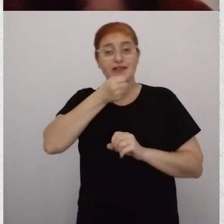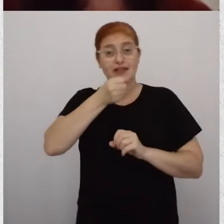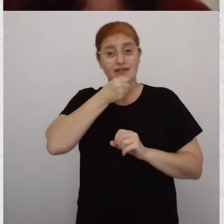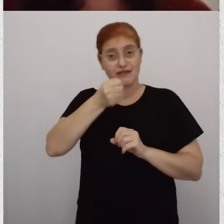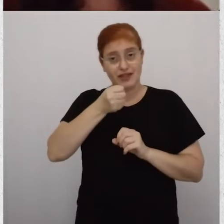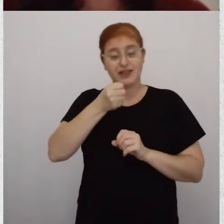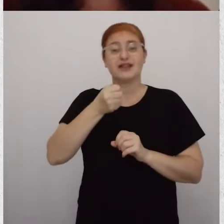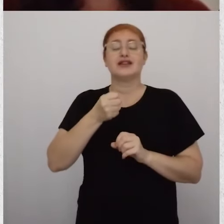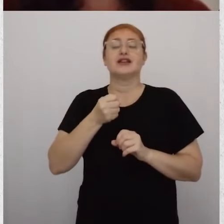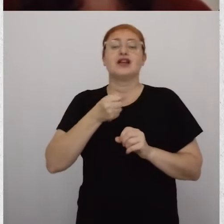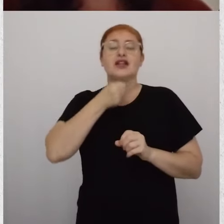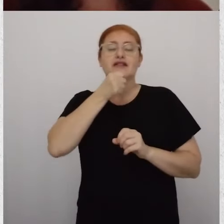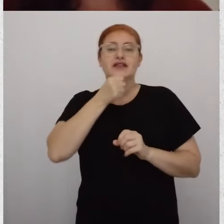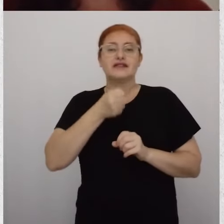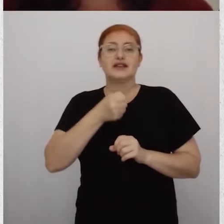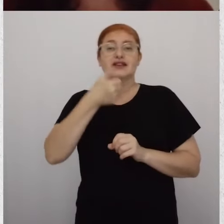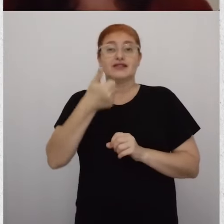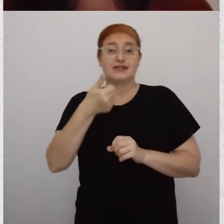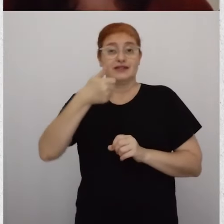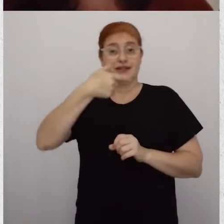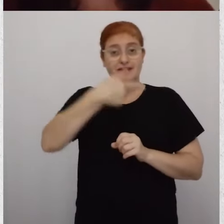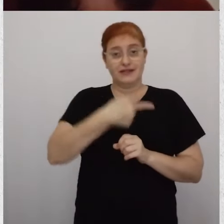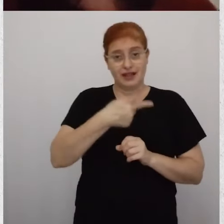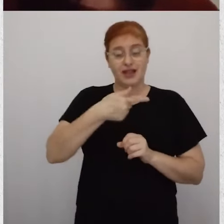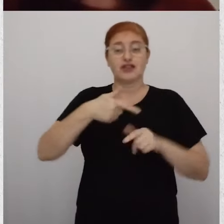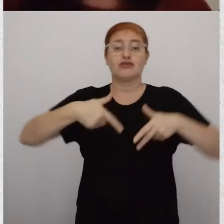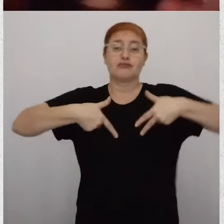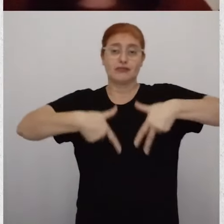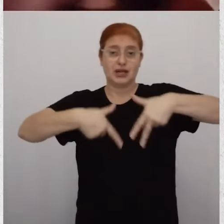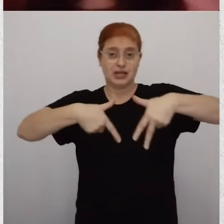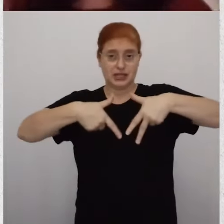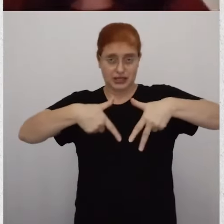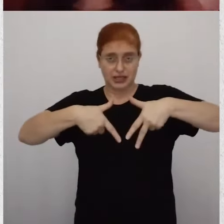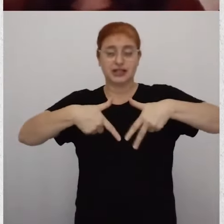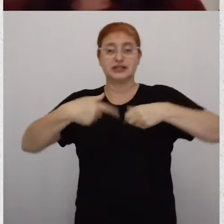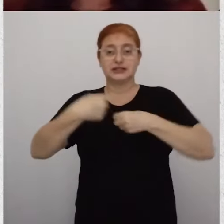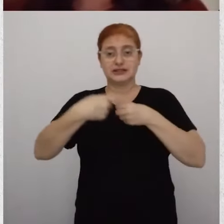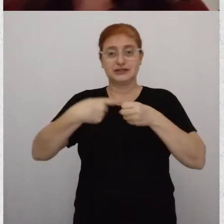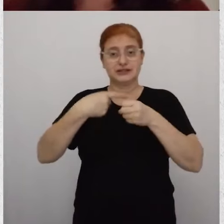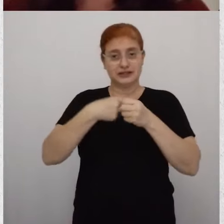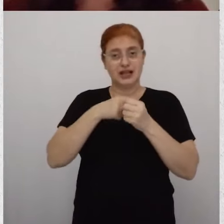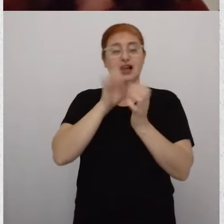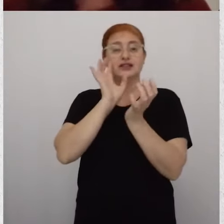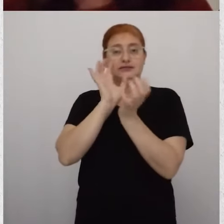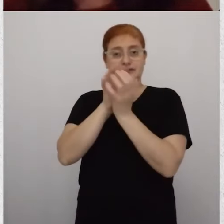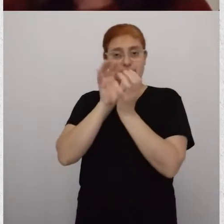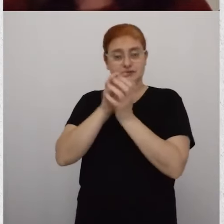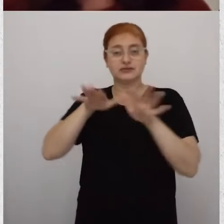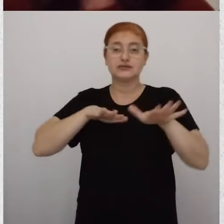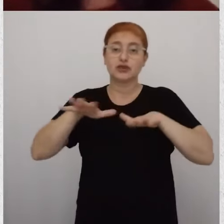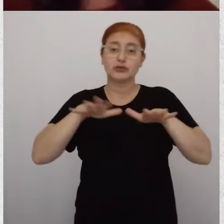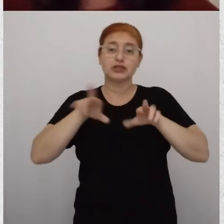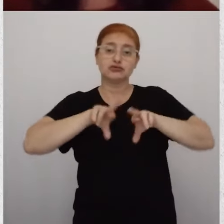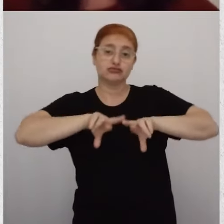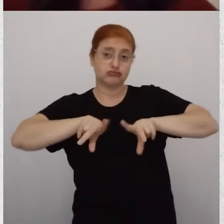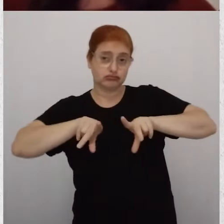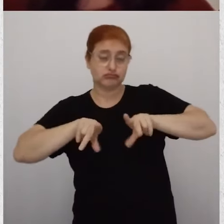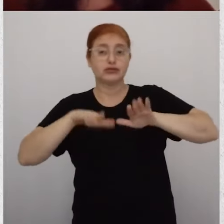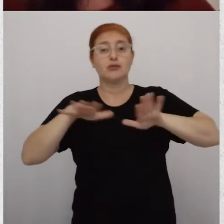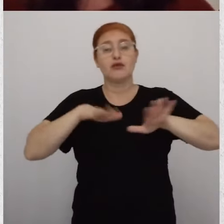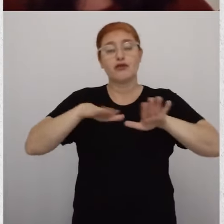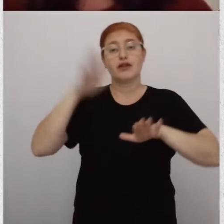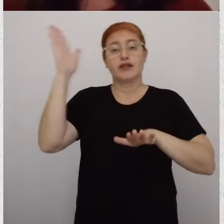entrevistei 17 militantes da região metropolitana do Recife, de movimentos bem diferentes, assim. Os